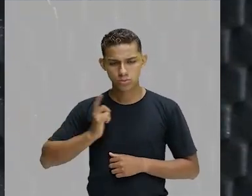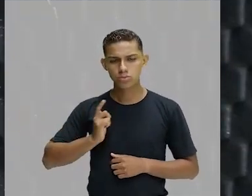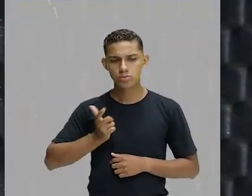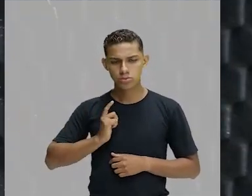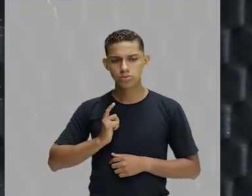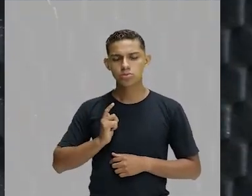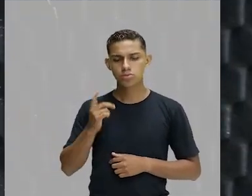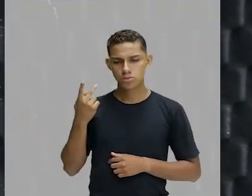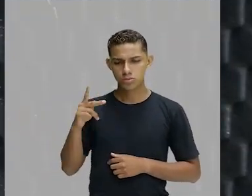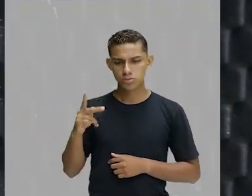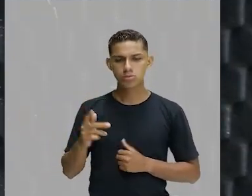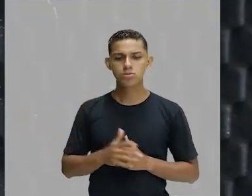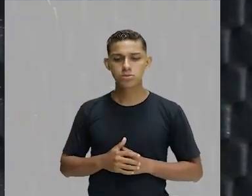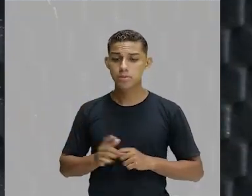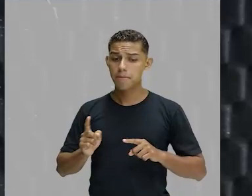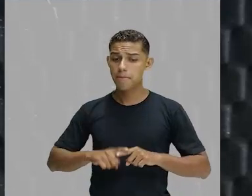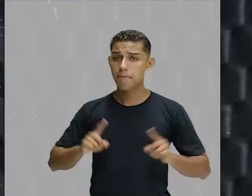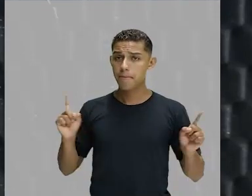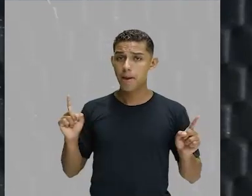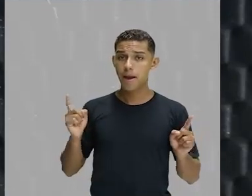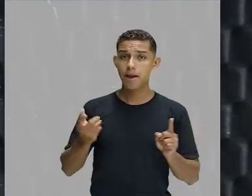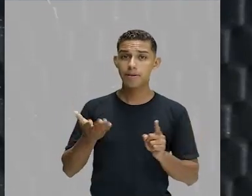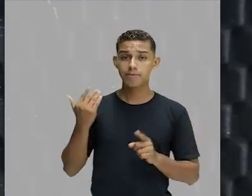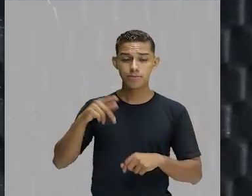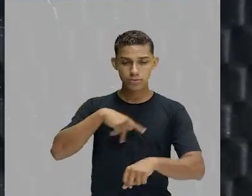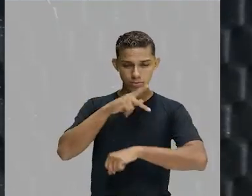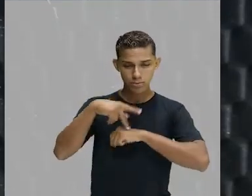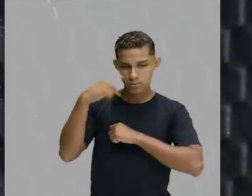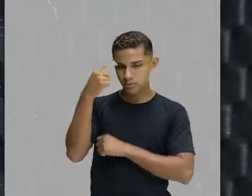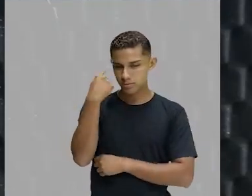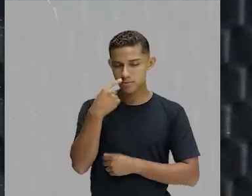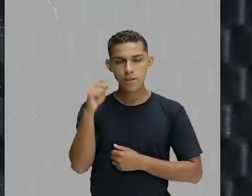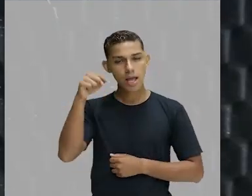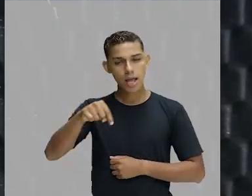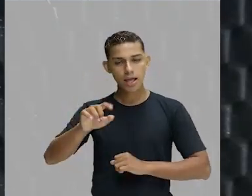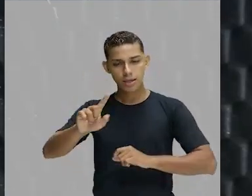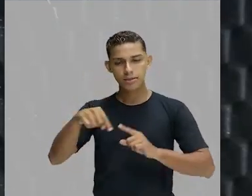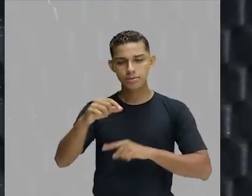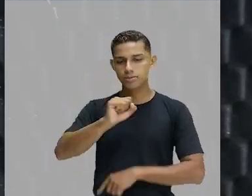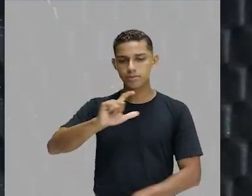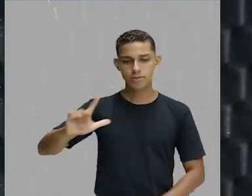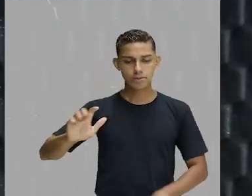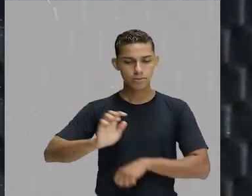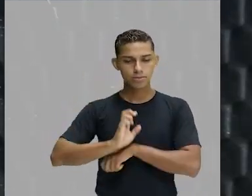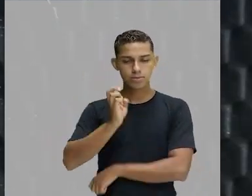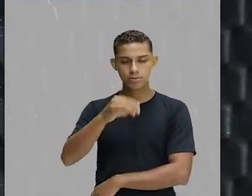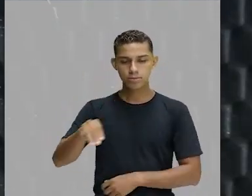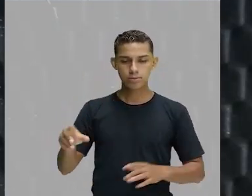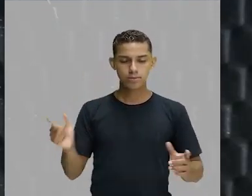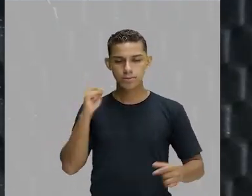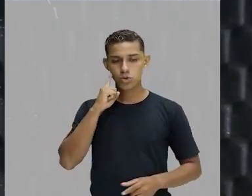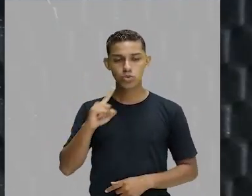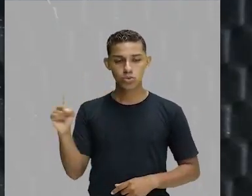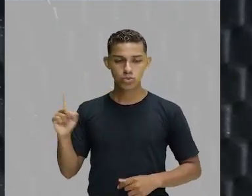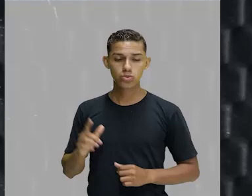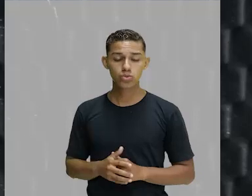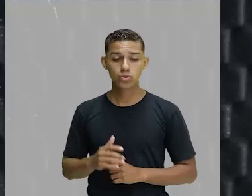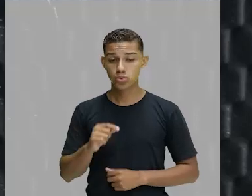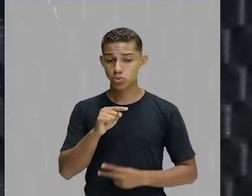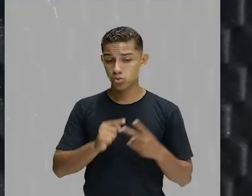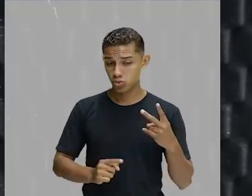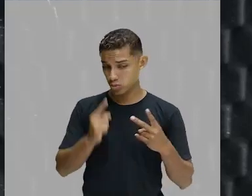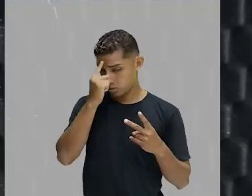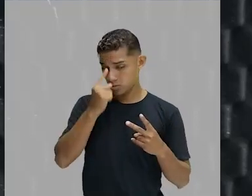para isso, tá certo? Mas, vamos voltar lá na Espanha, depois a gente fala daqui. Pois bem, eu tenho duas imagens aqui, onde eu tenho